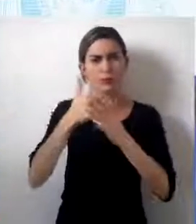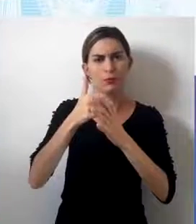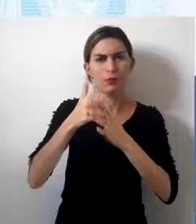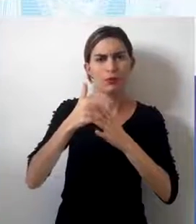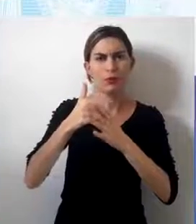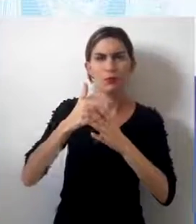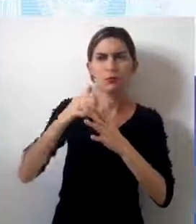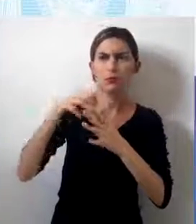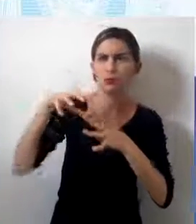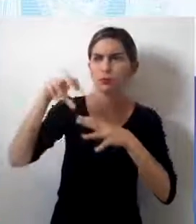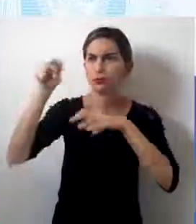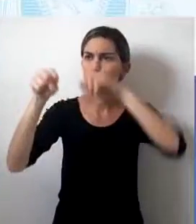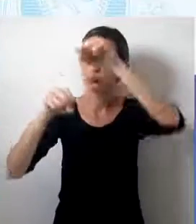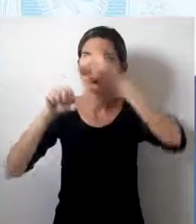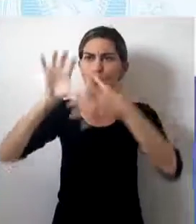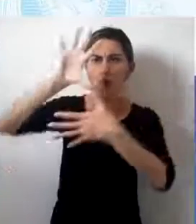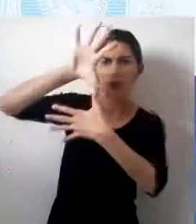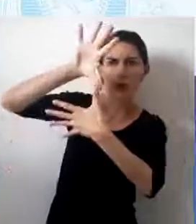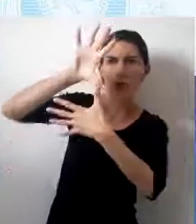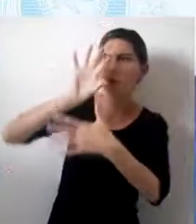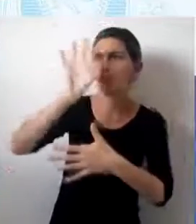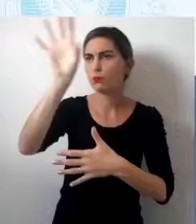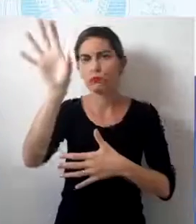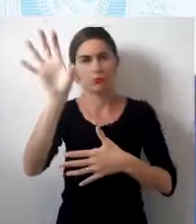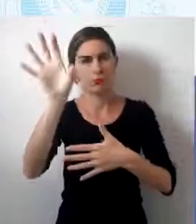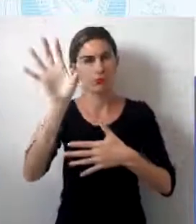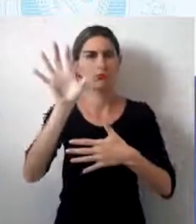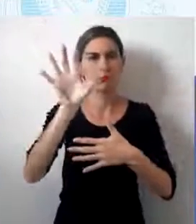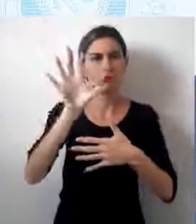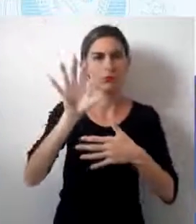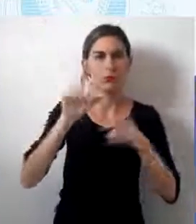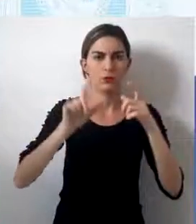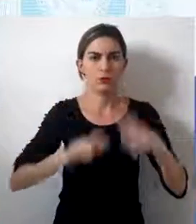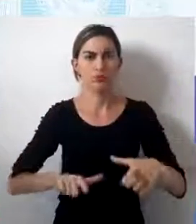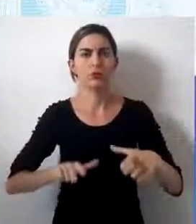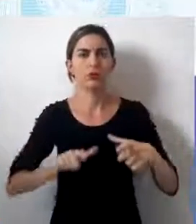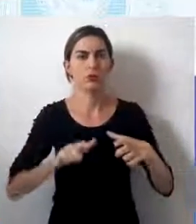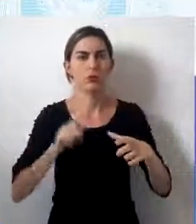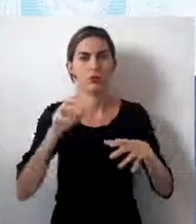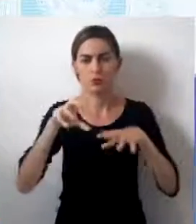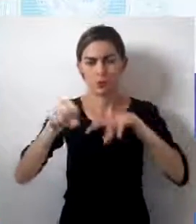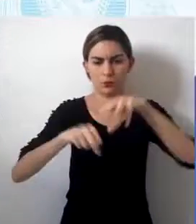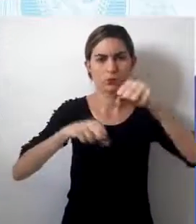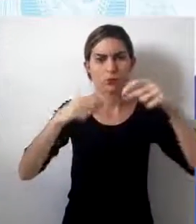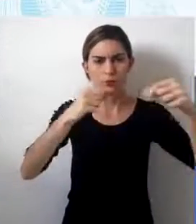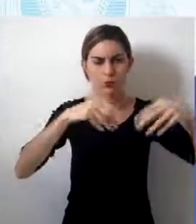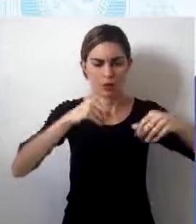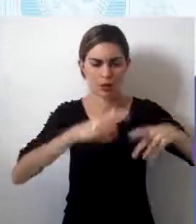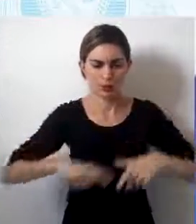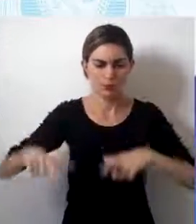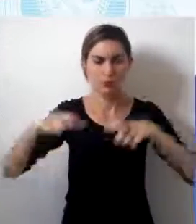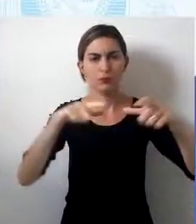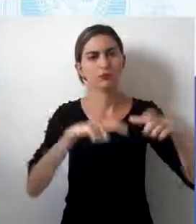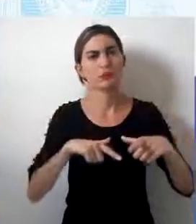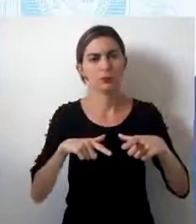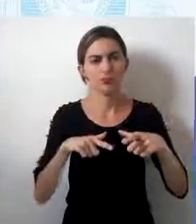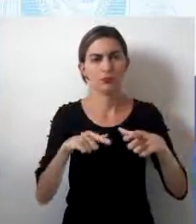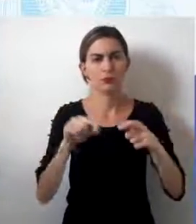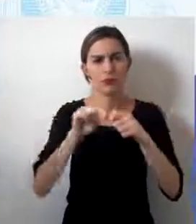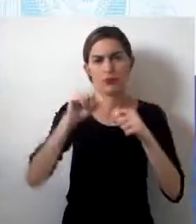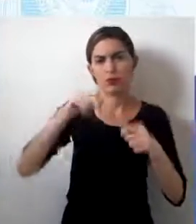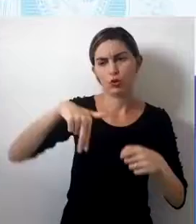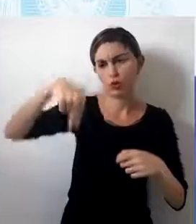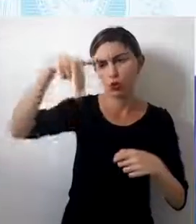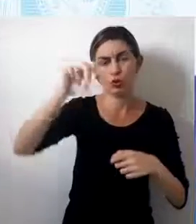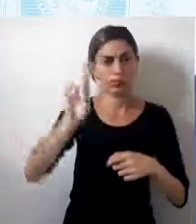primeiros movimentos que foram realizados em termos de conquistas territoriais foram realizados